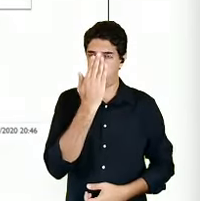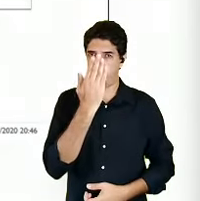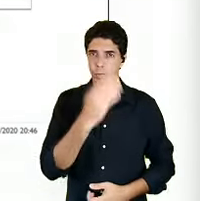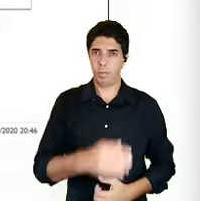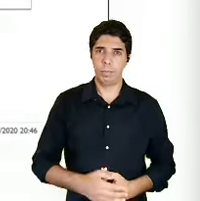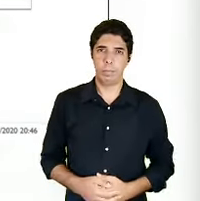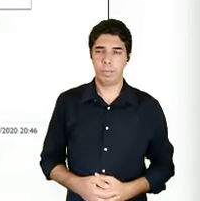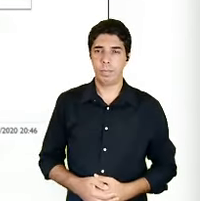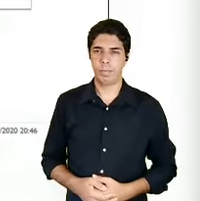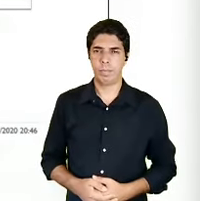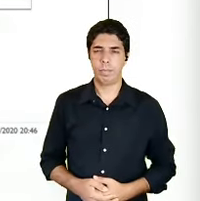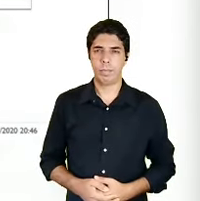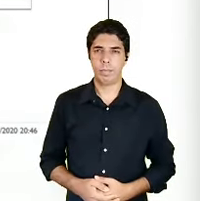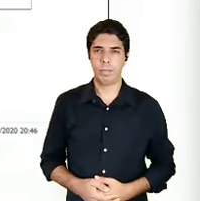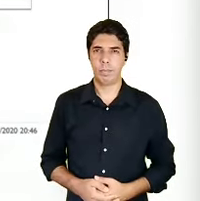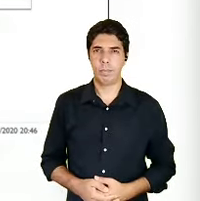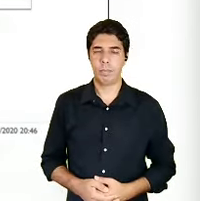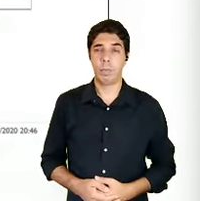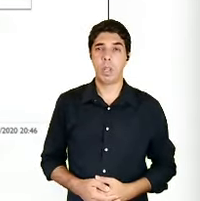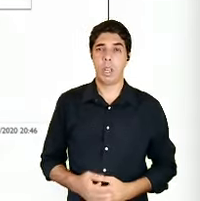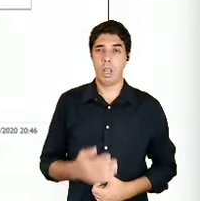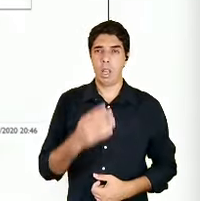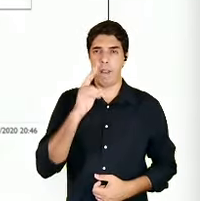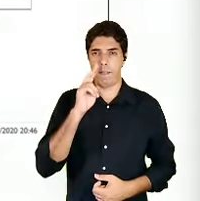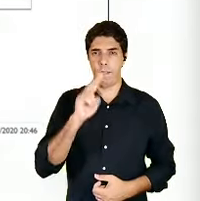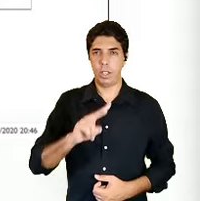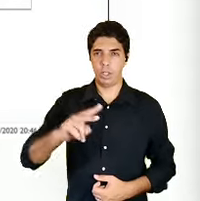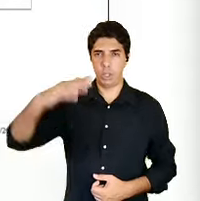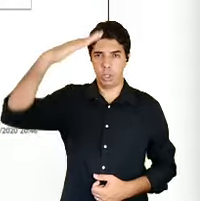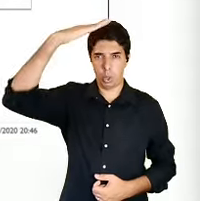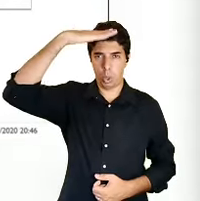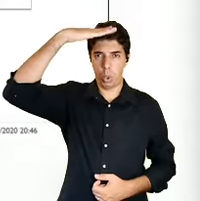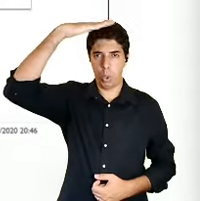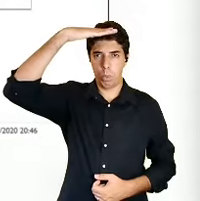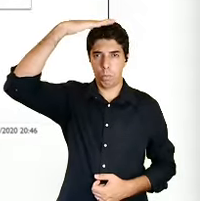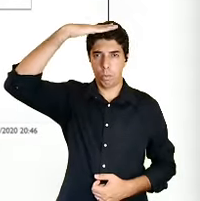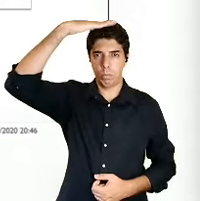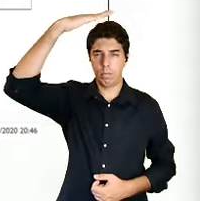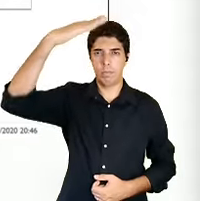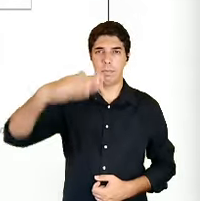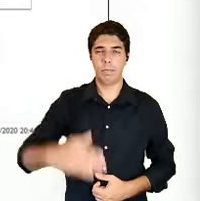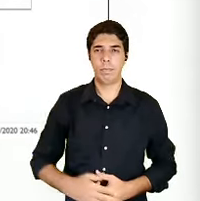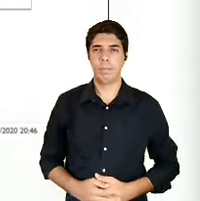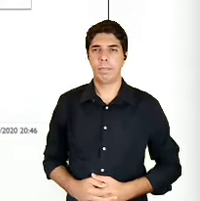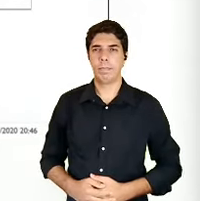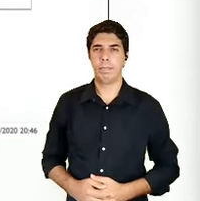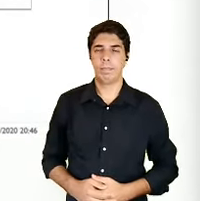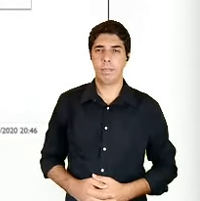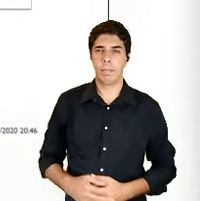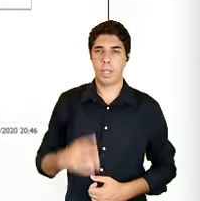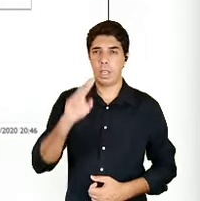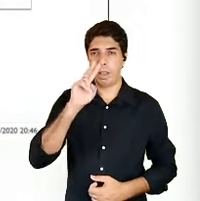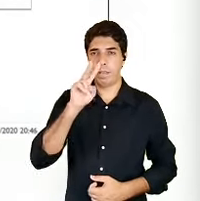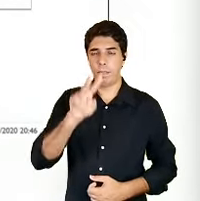plano vertical, a vista superior sendo representada no plano horizontal e a vista lateral,